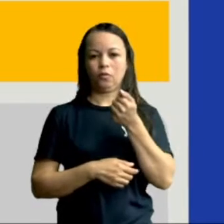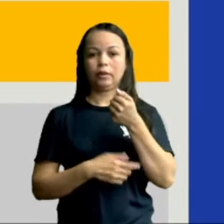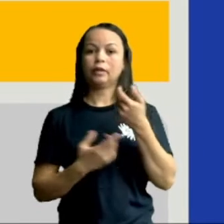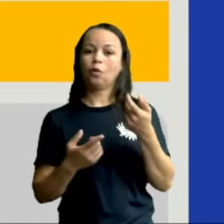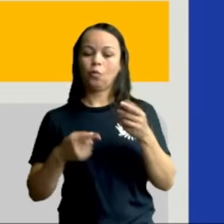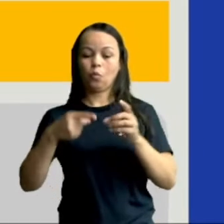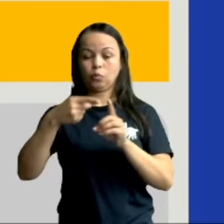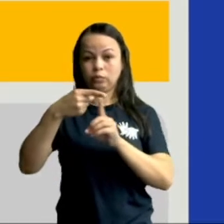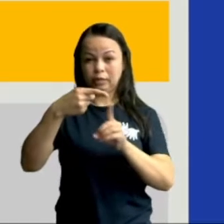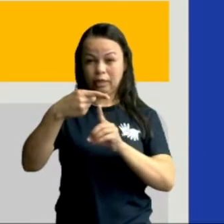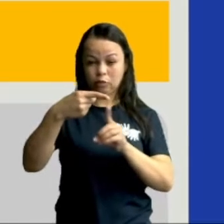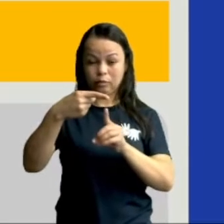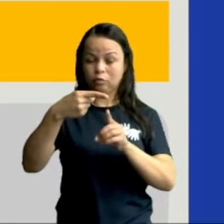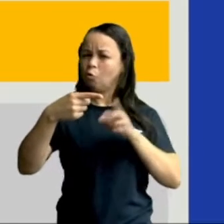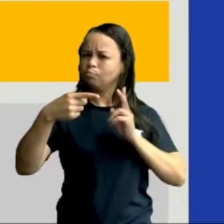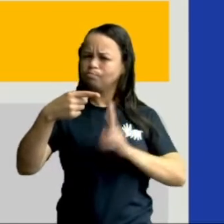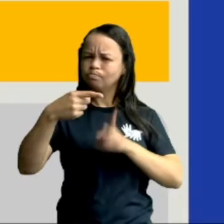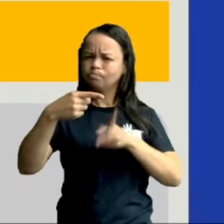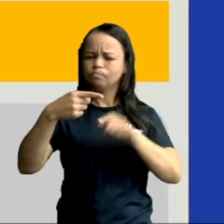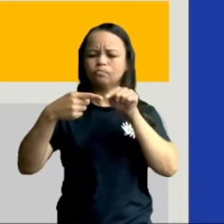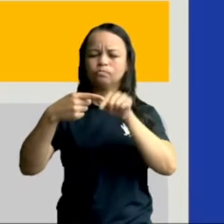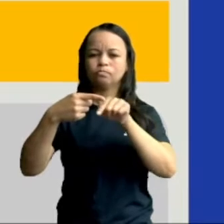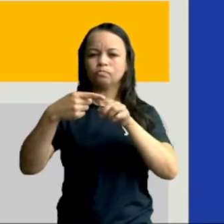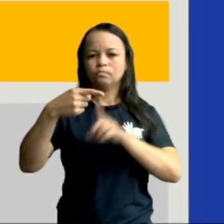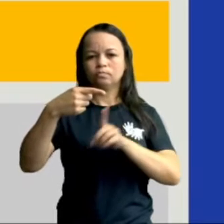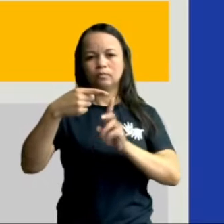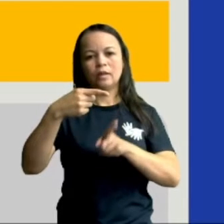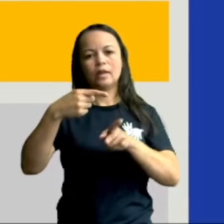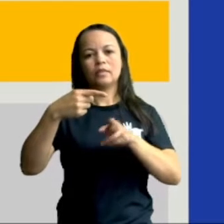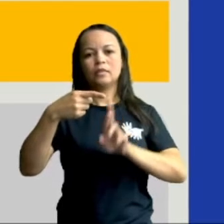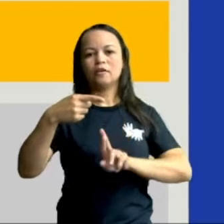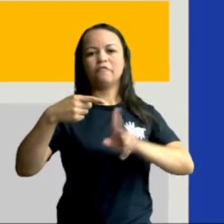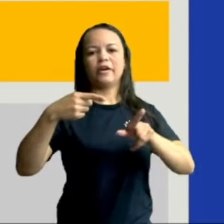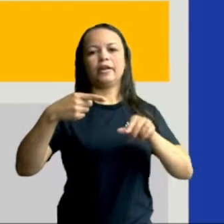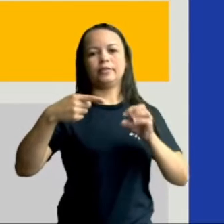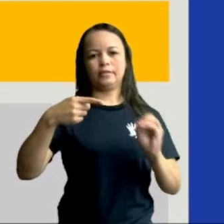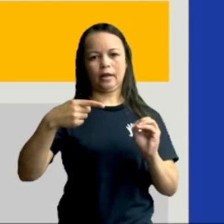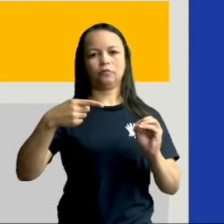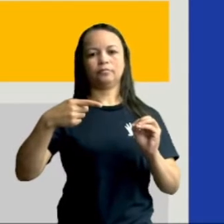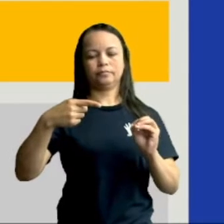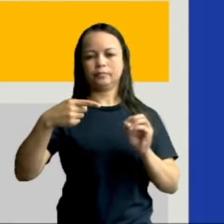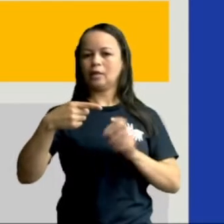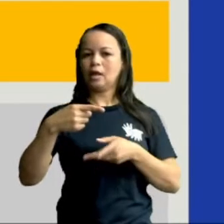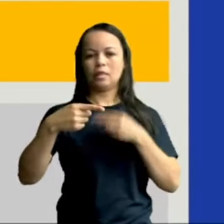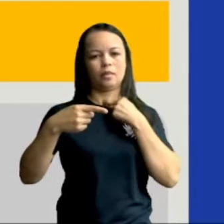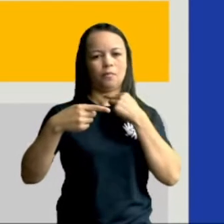denominador, sempre o denominador será diferente de zero, tá? Eu não posso ter